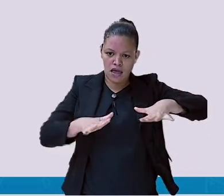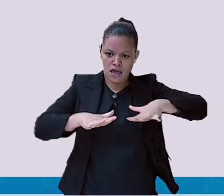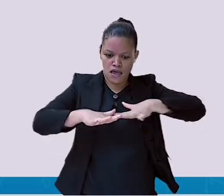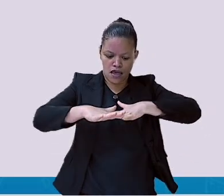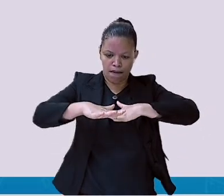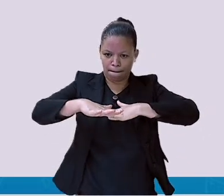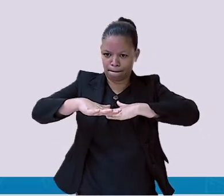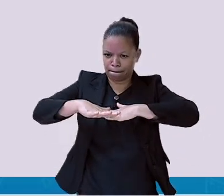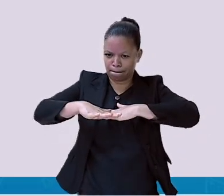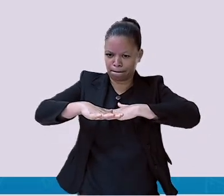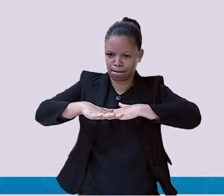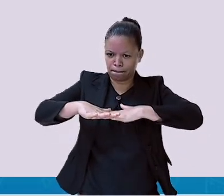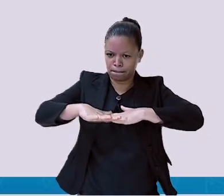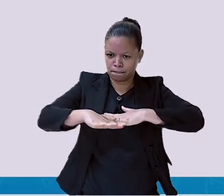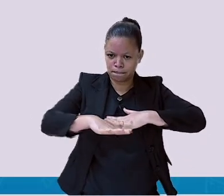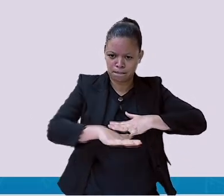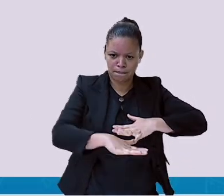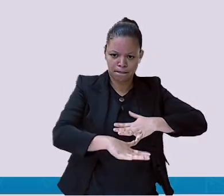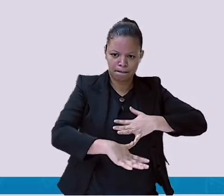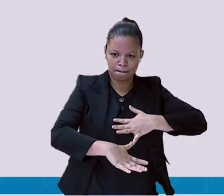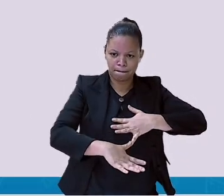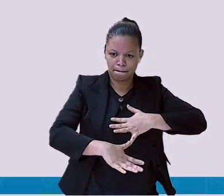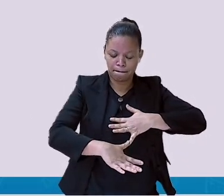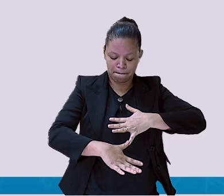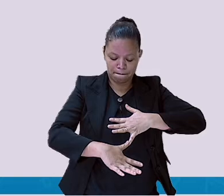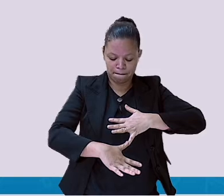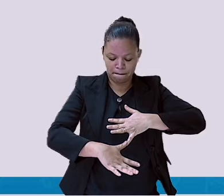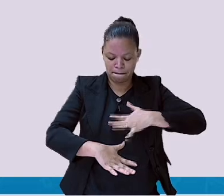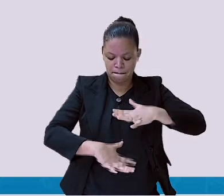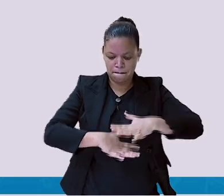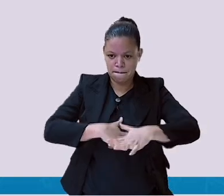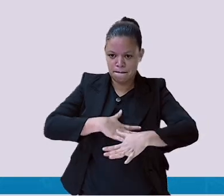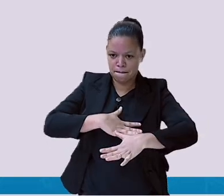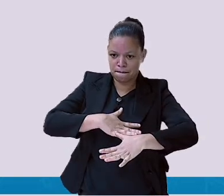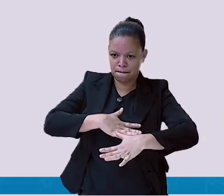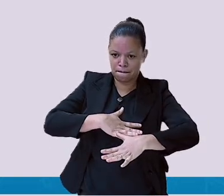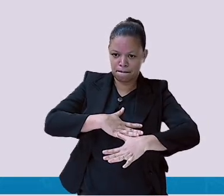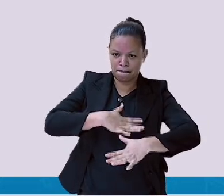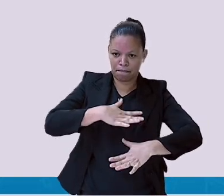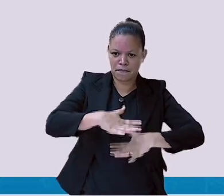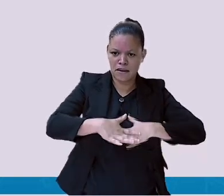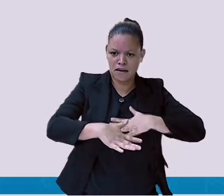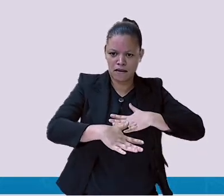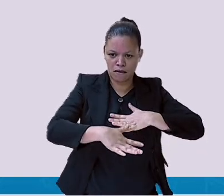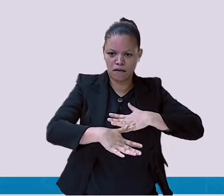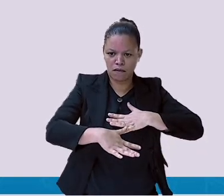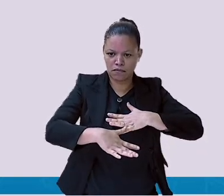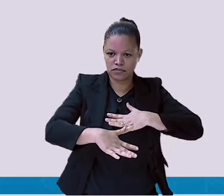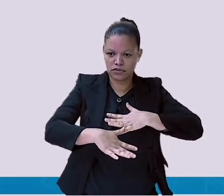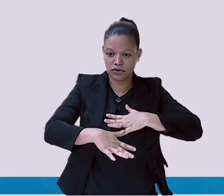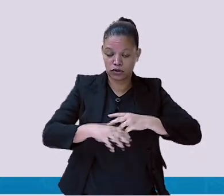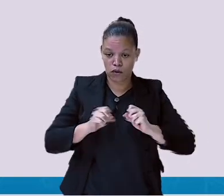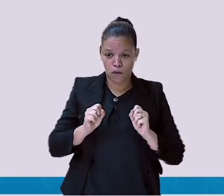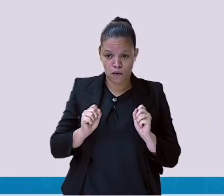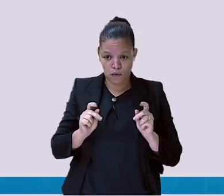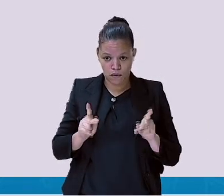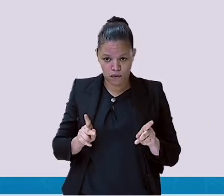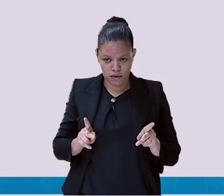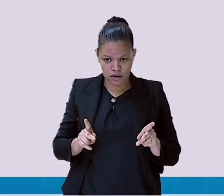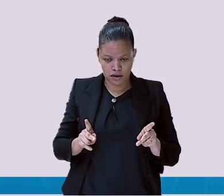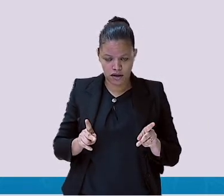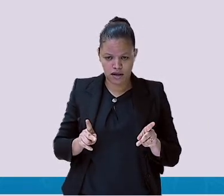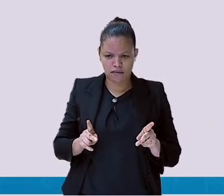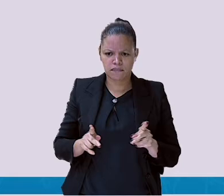Inclusive, vem aí o ditado, eu não sei se vocês lembram do ditado feito nas coxas. Então, quando você fala em feito